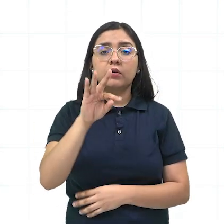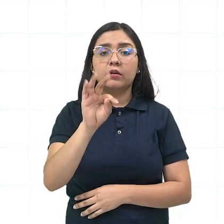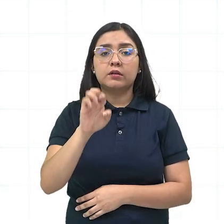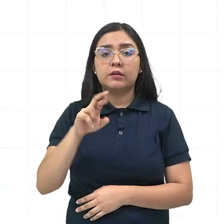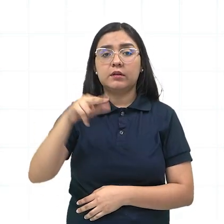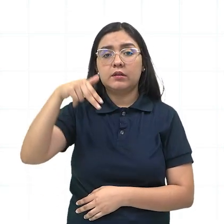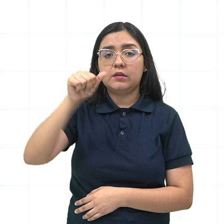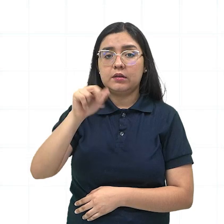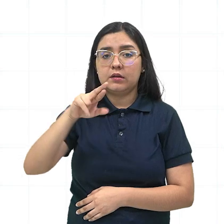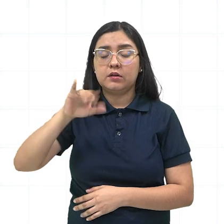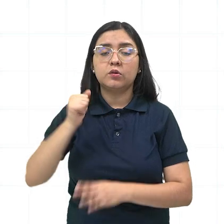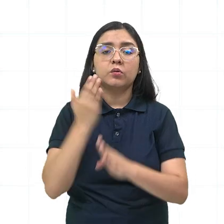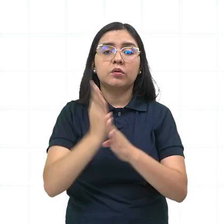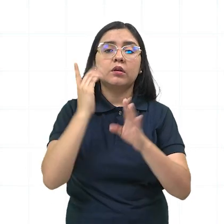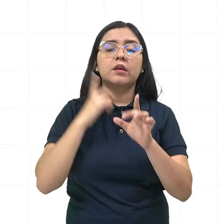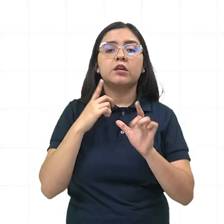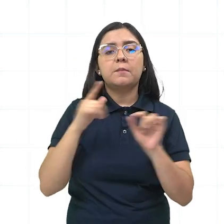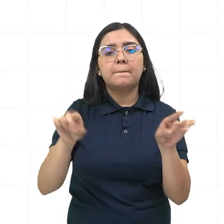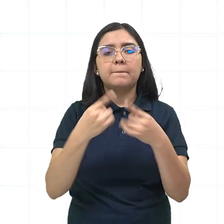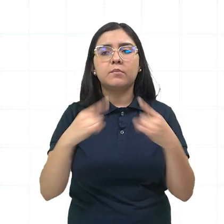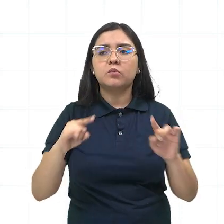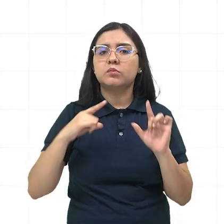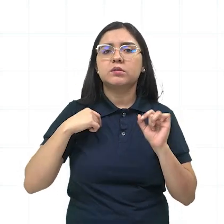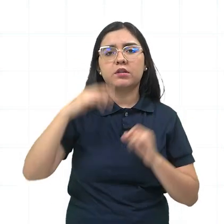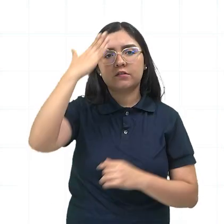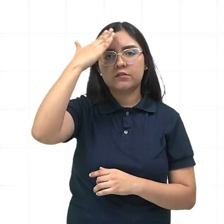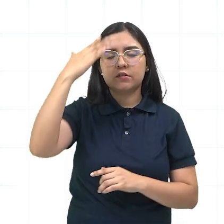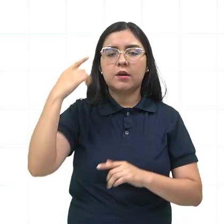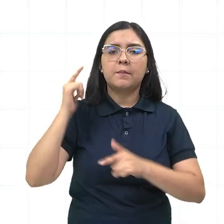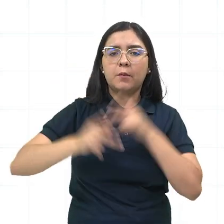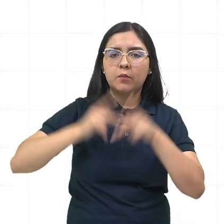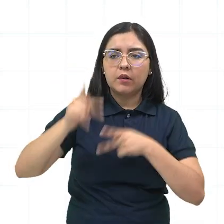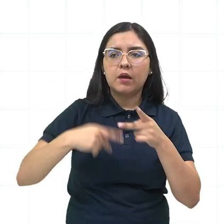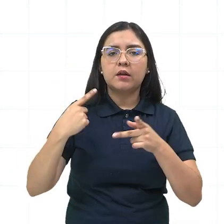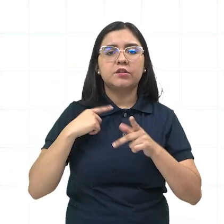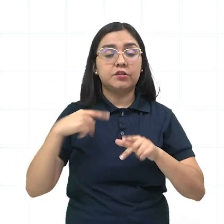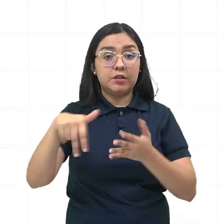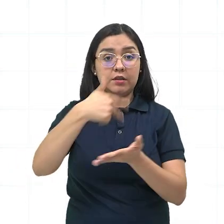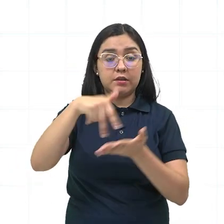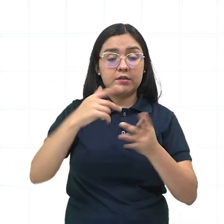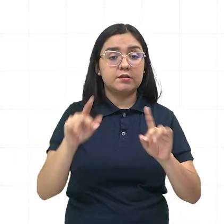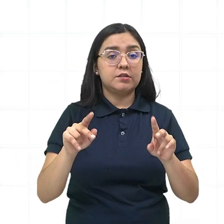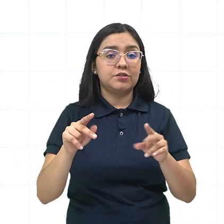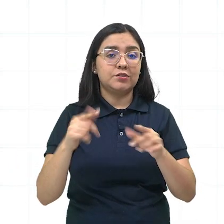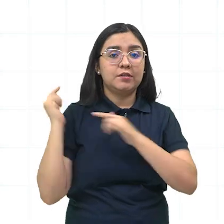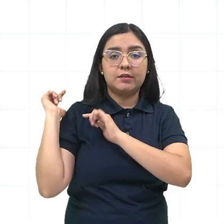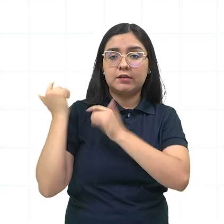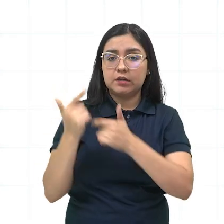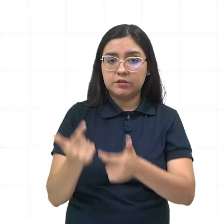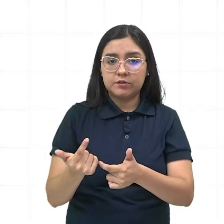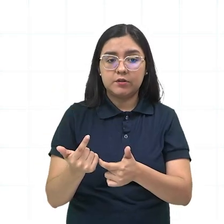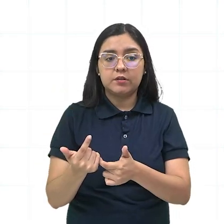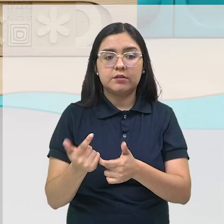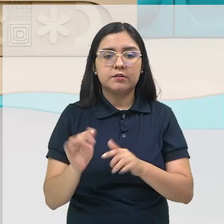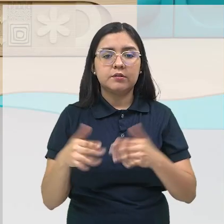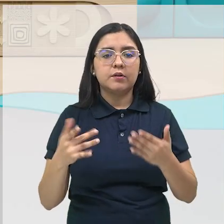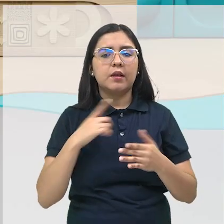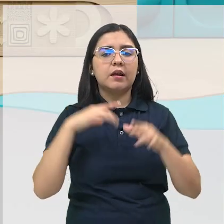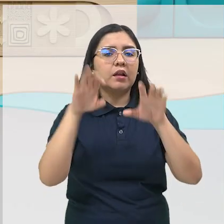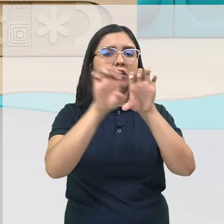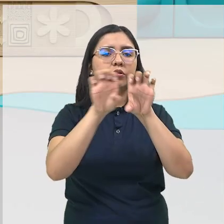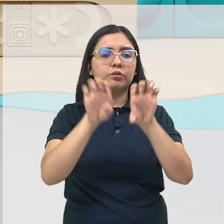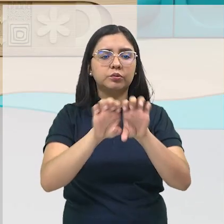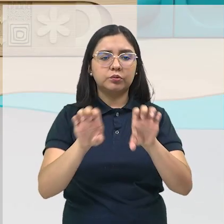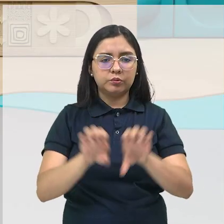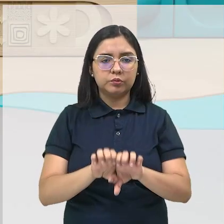é frequentemente encontrada em músicas populares, em danças tradicionais. É como se a gente estivesse falando daquela